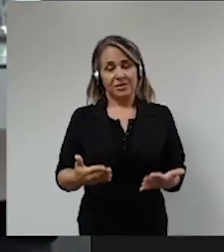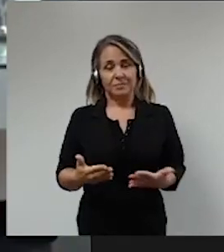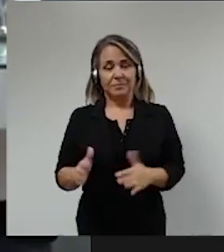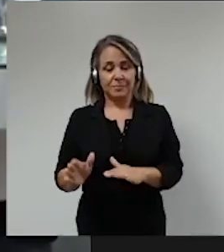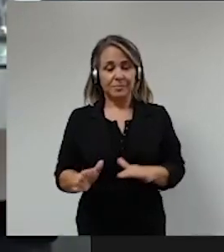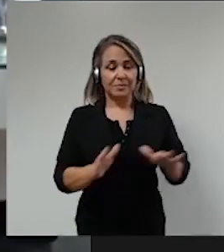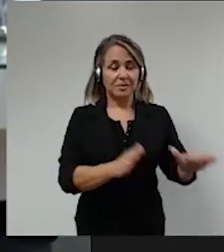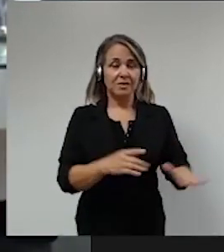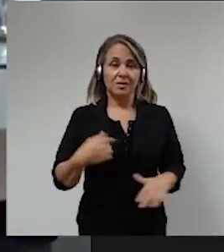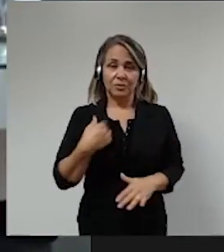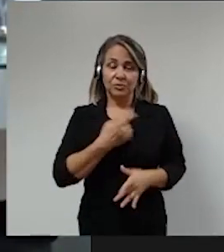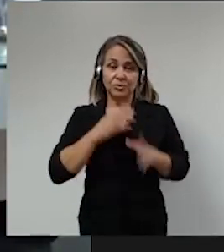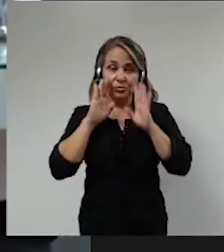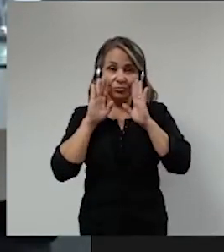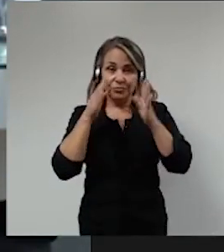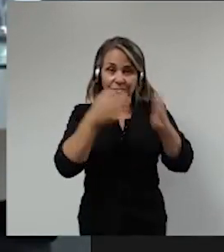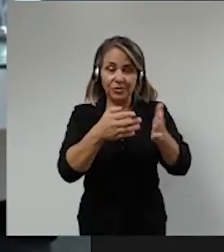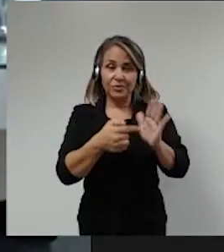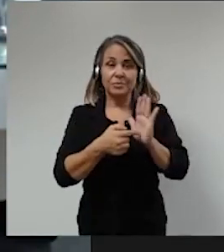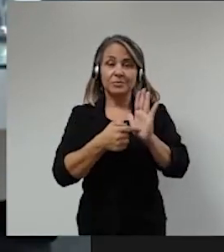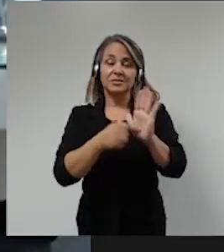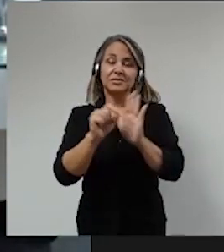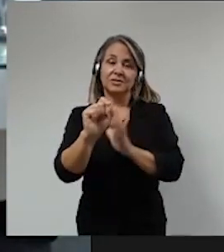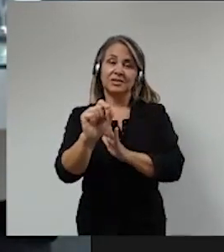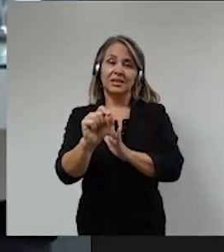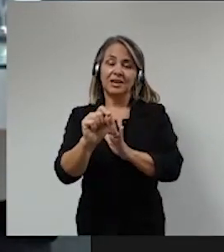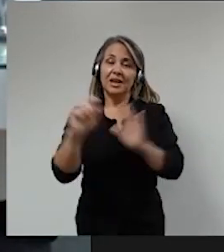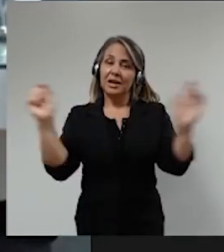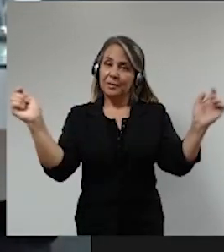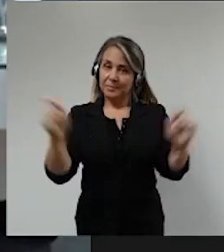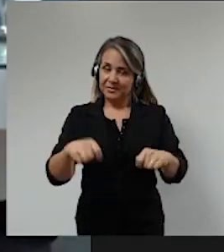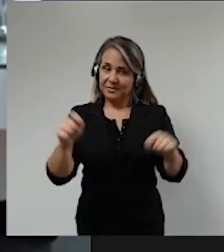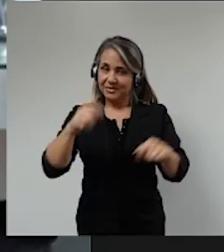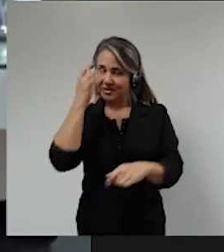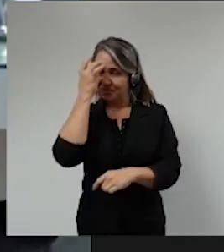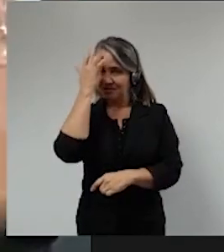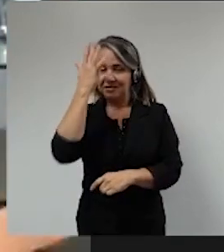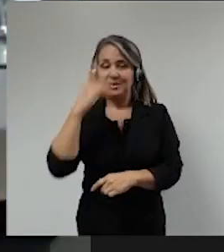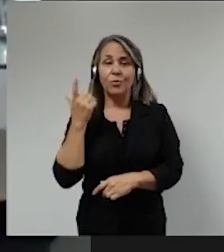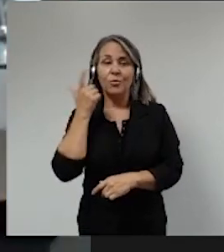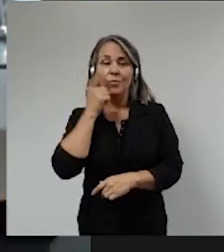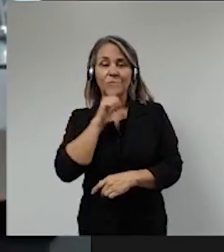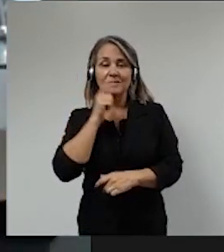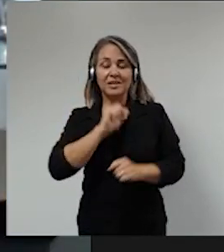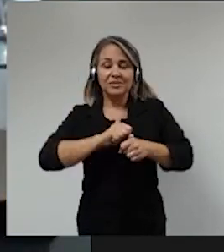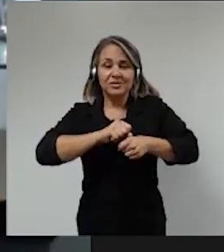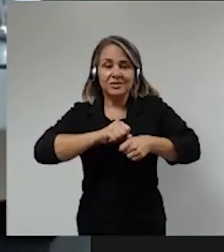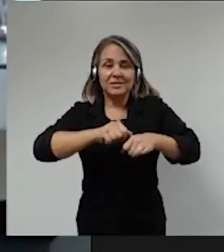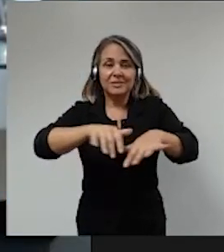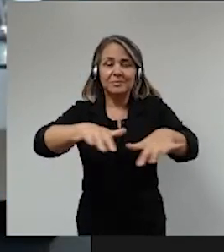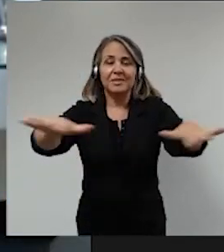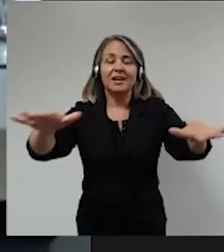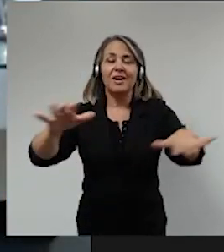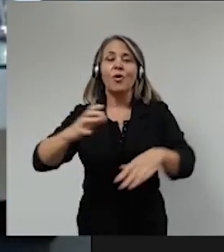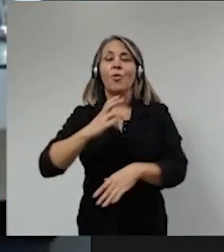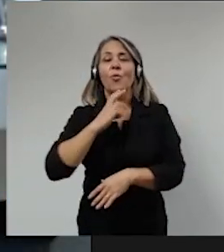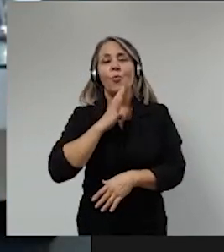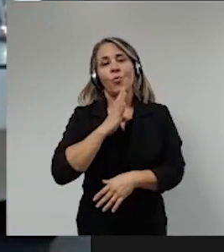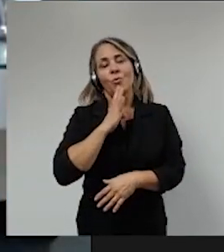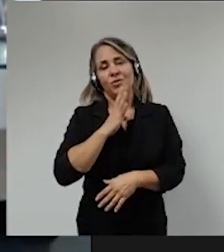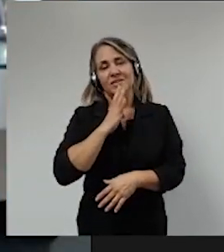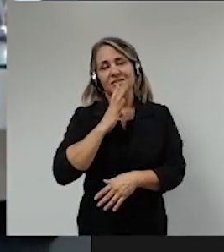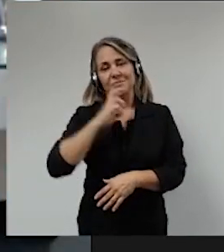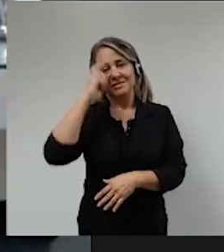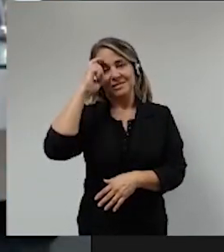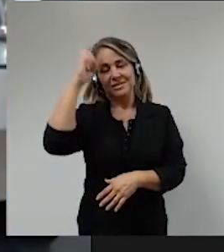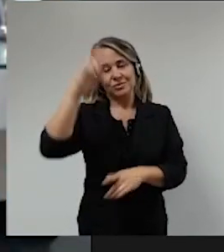o nosso grande foco é mostrar que, com essa facilidade, a gente consegue disseminar o conhecimento intelectual de uma forma muito